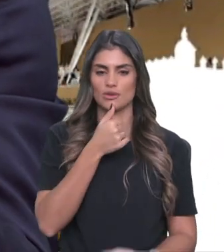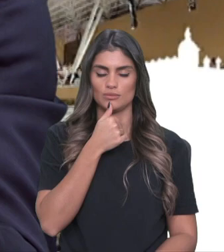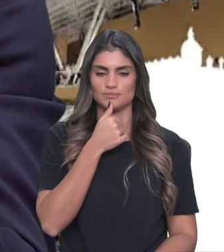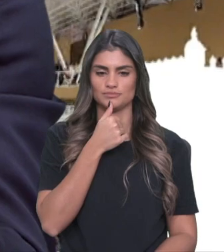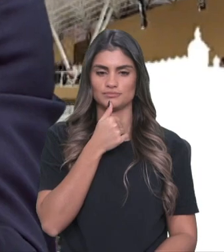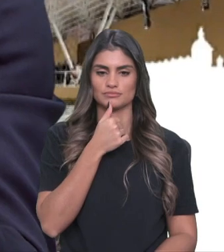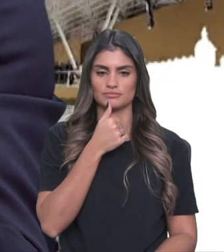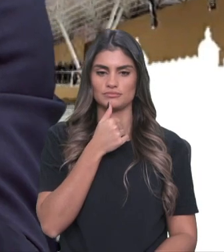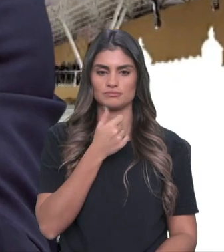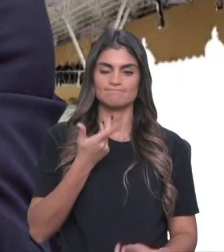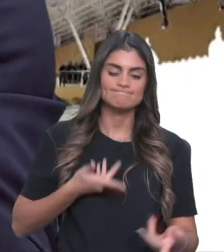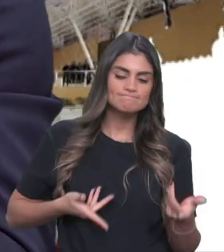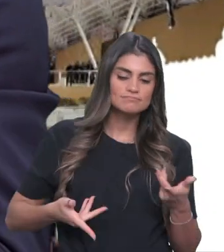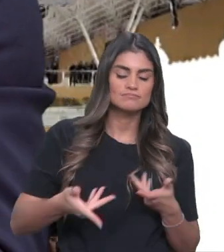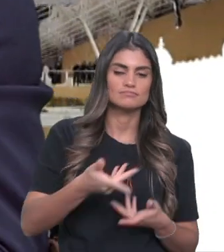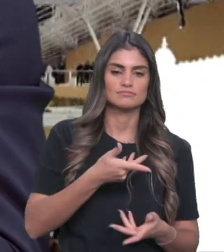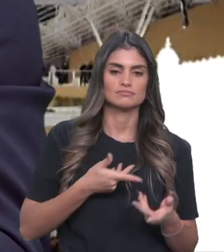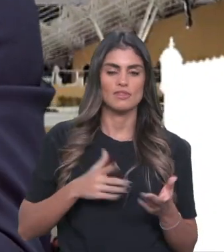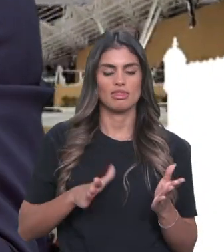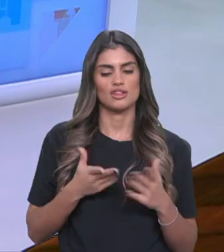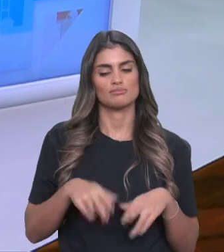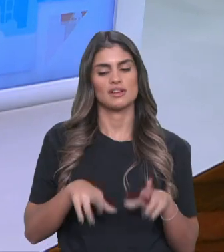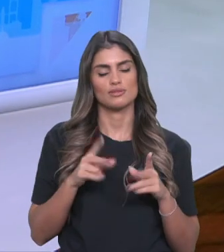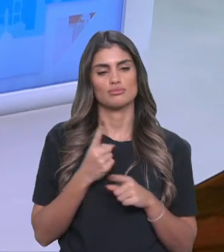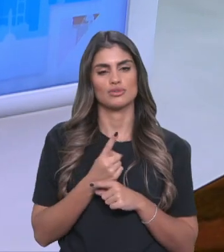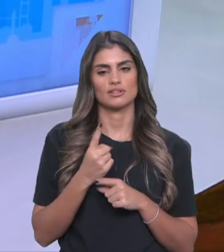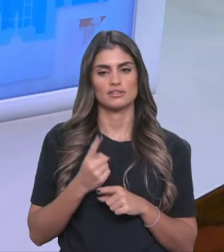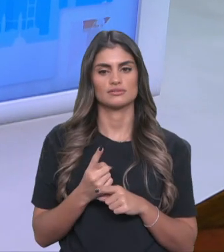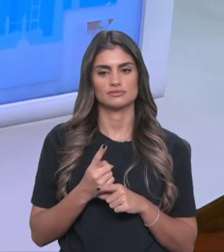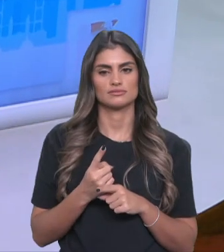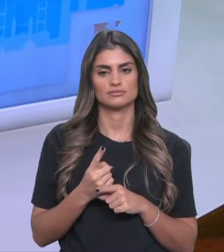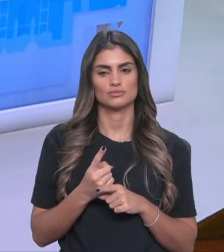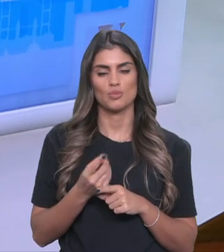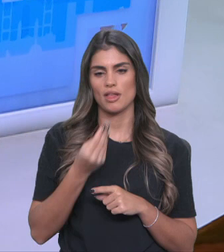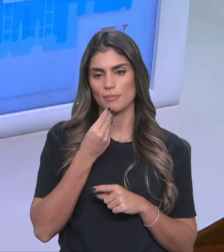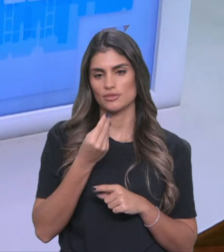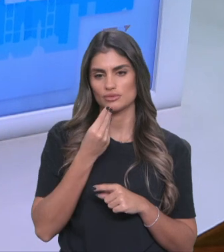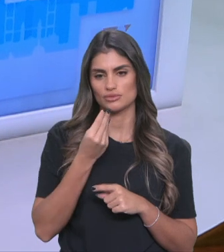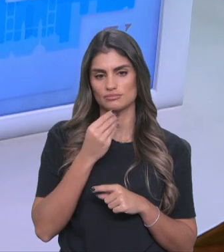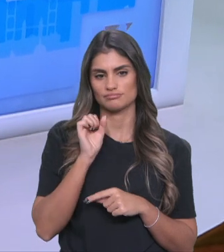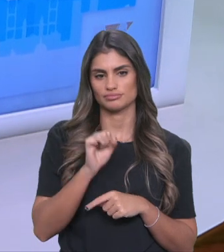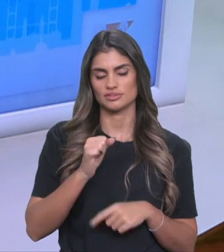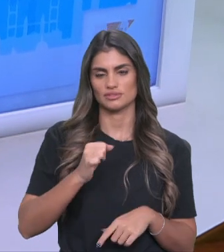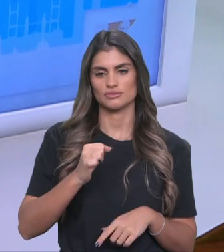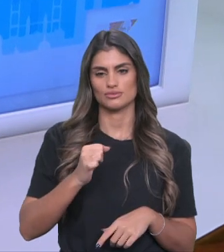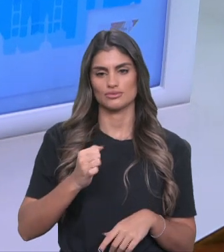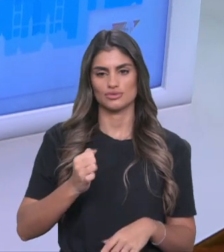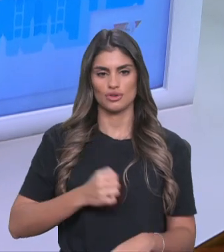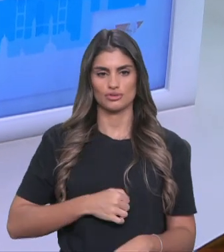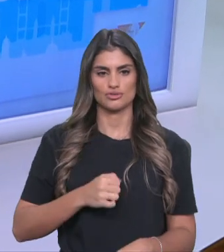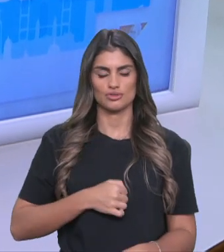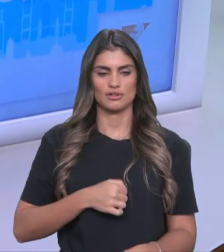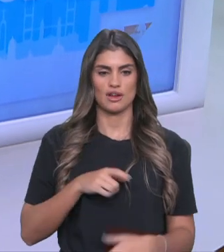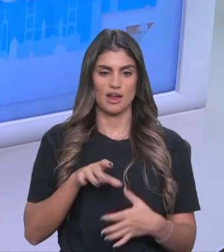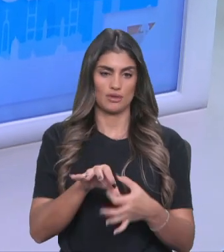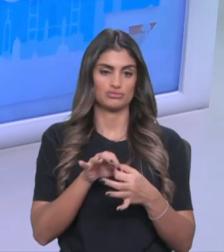partilha do pão no alimentar da esperança, porque o alimento próprio dos cristãos é a Eucaristia. Olhando para o programa,